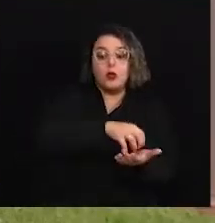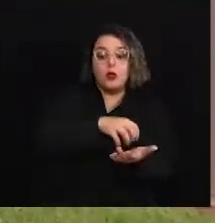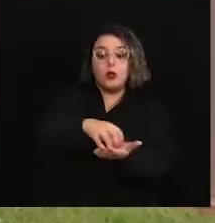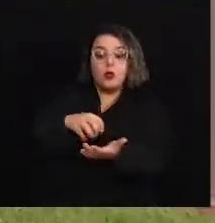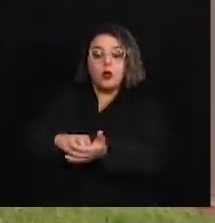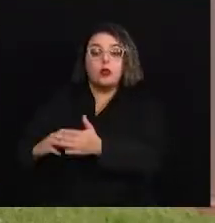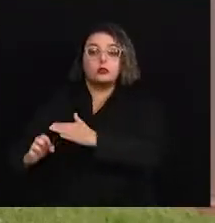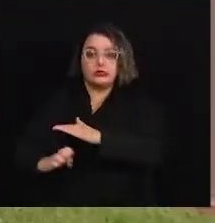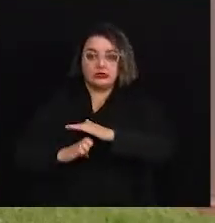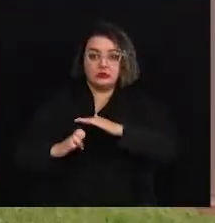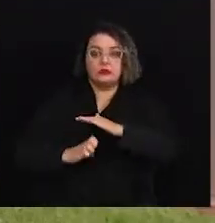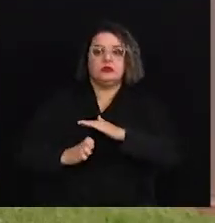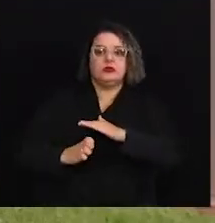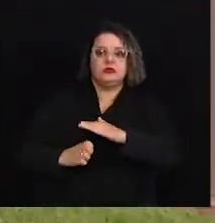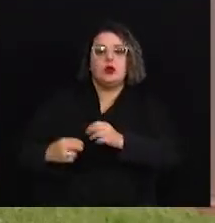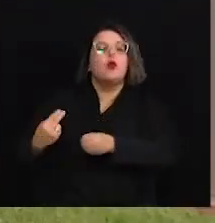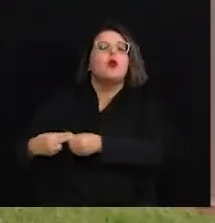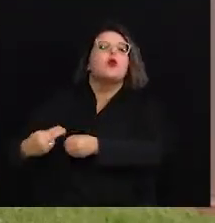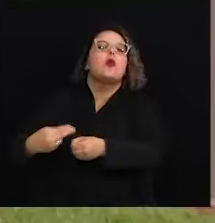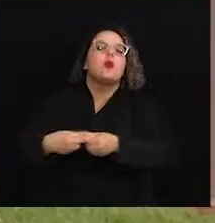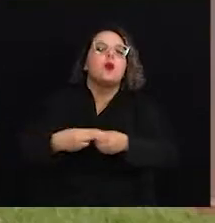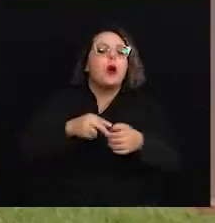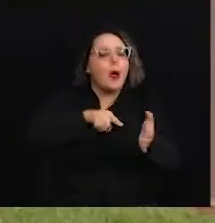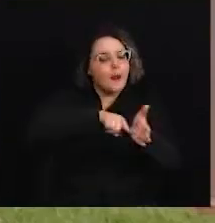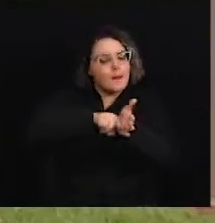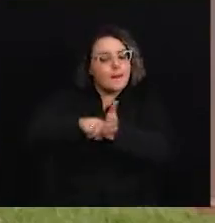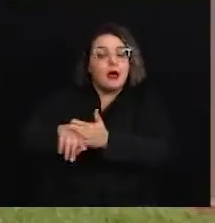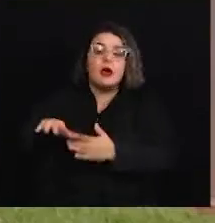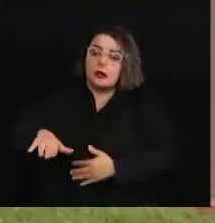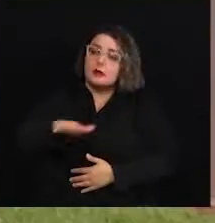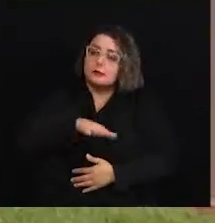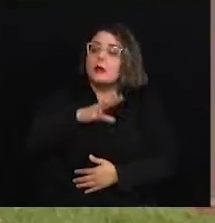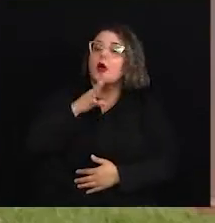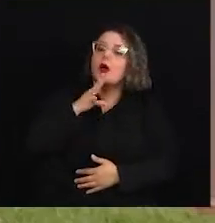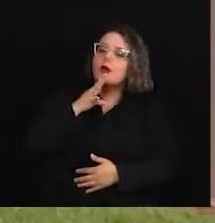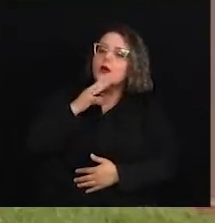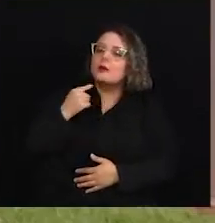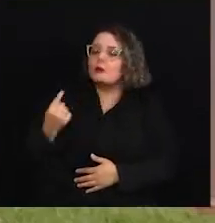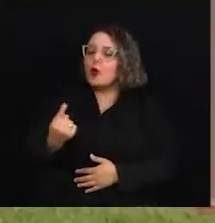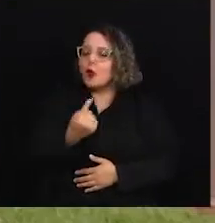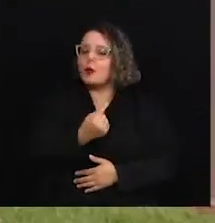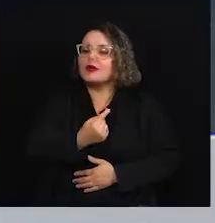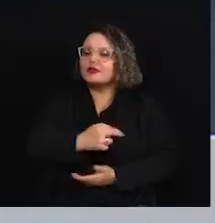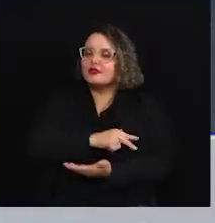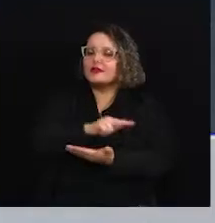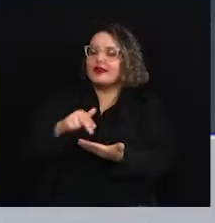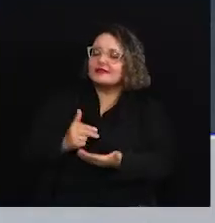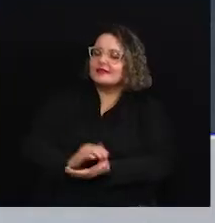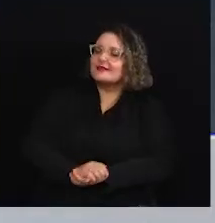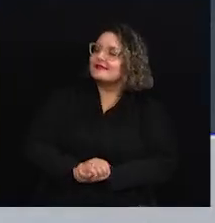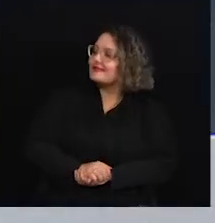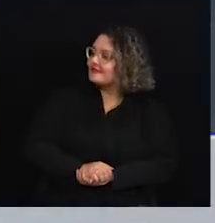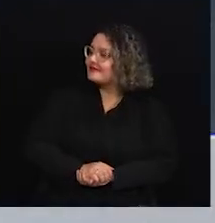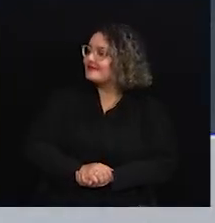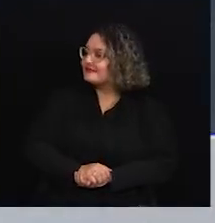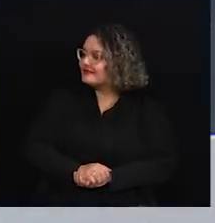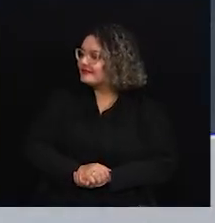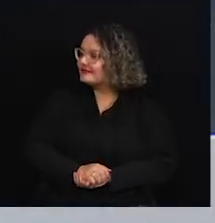Unicamp que desenvolvem pesquisas no setor. E nós vamos conhecer uma delas.